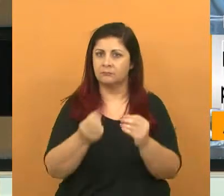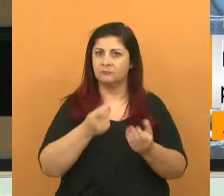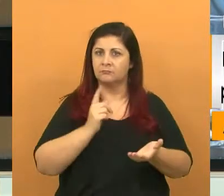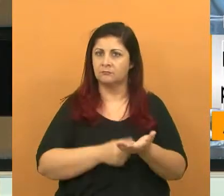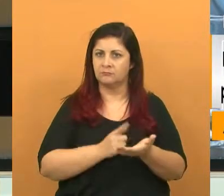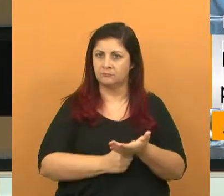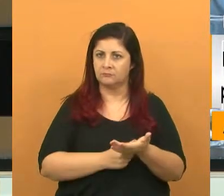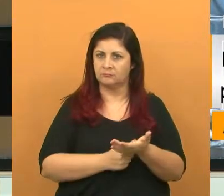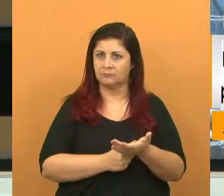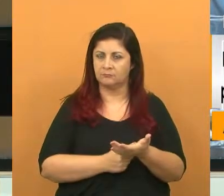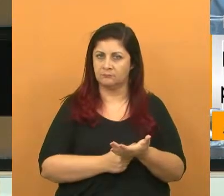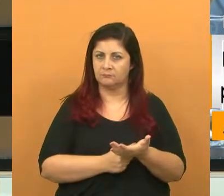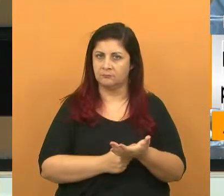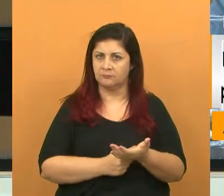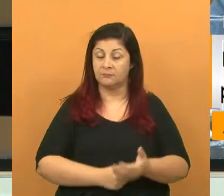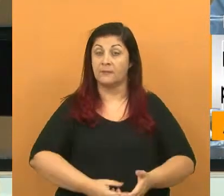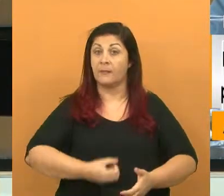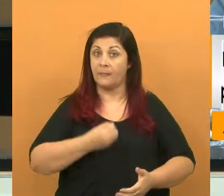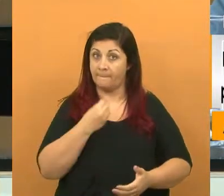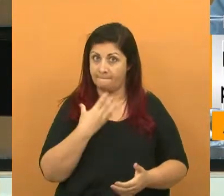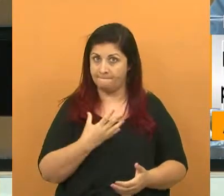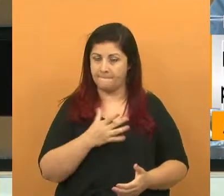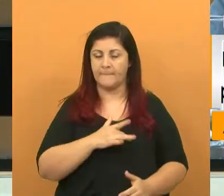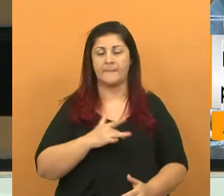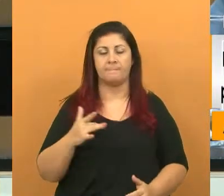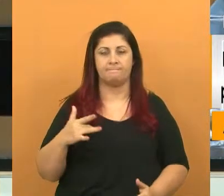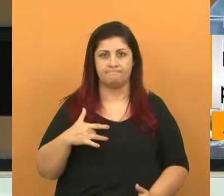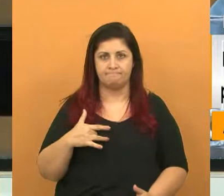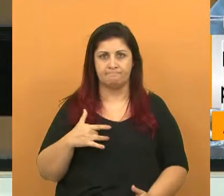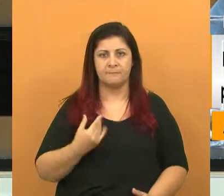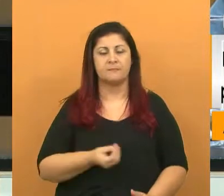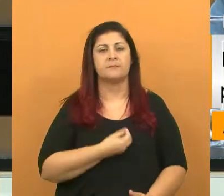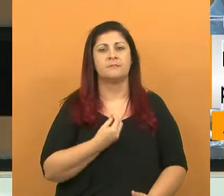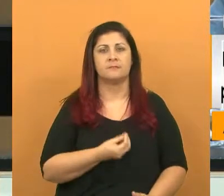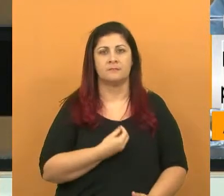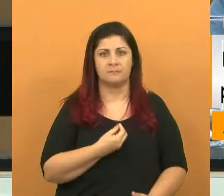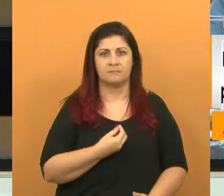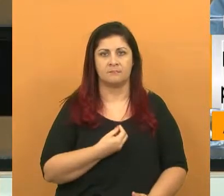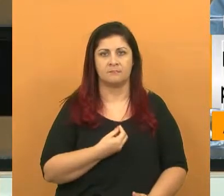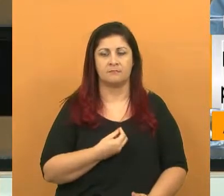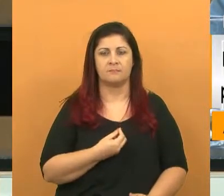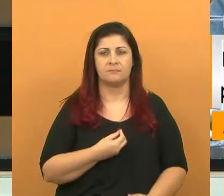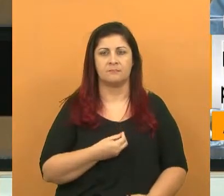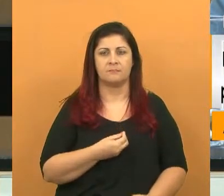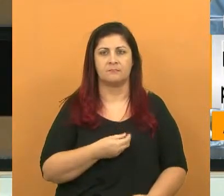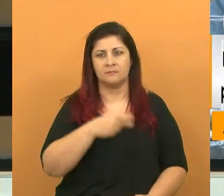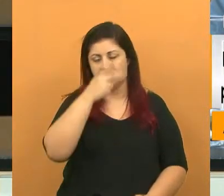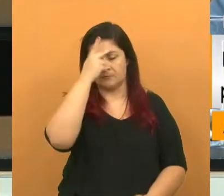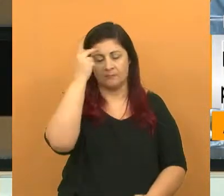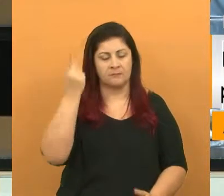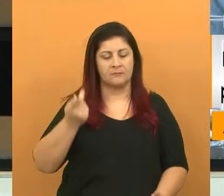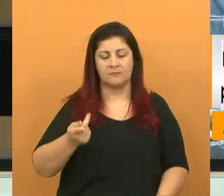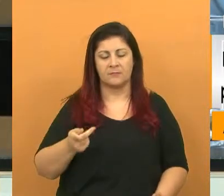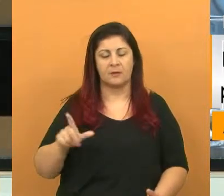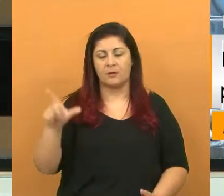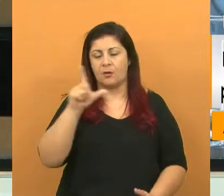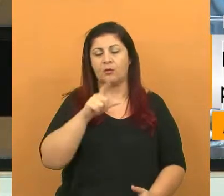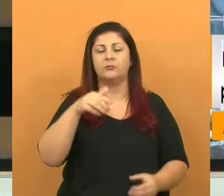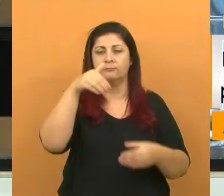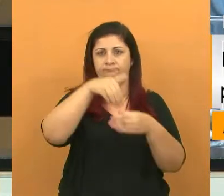que for para beneficiar a saúde e a vida das pessoas, lógico, a gente tem que ser